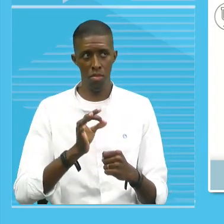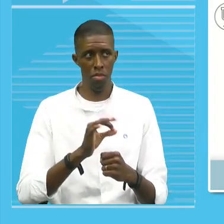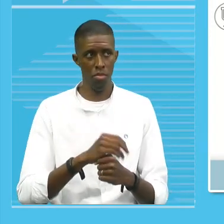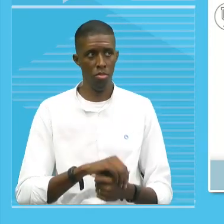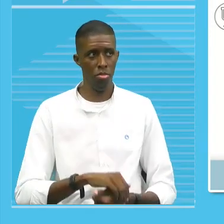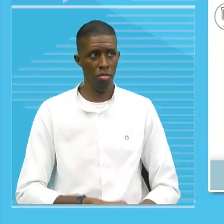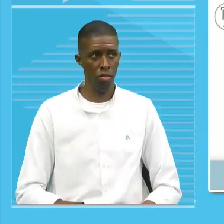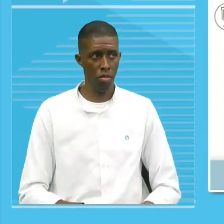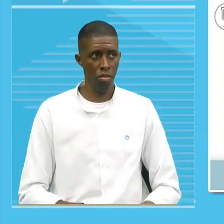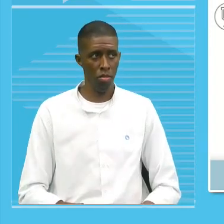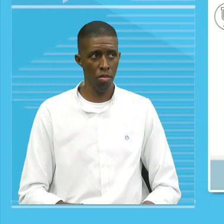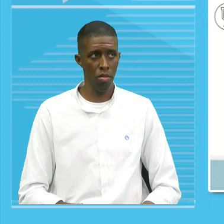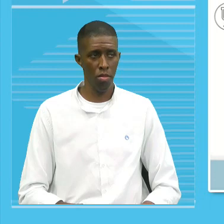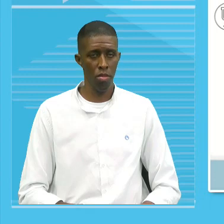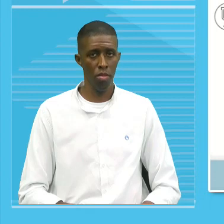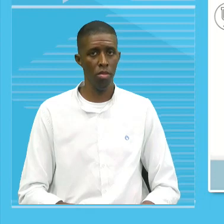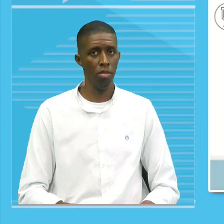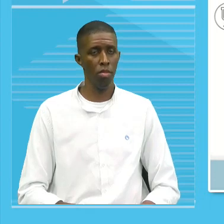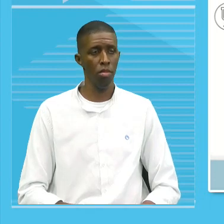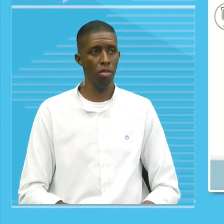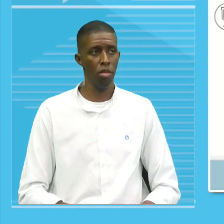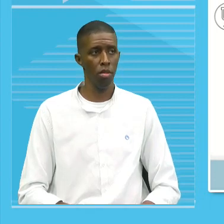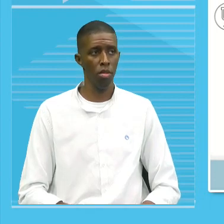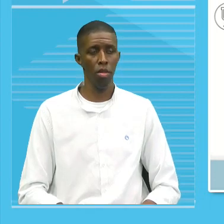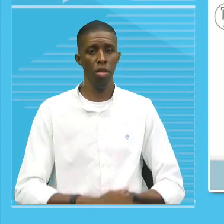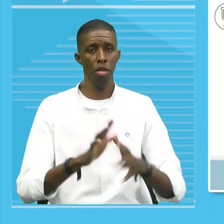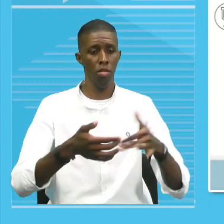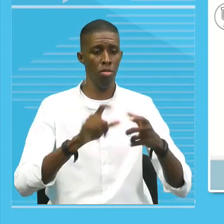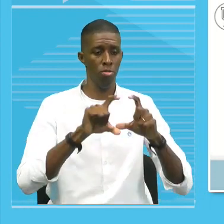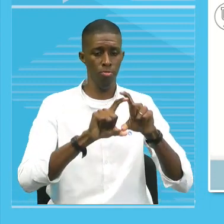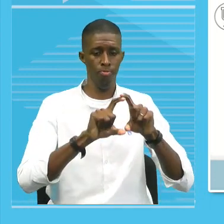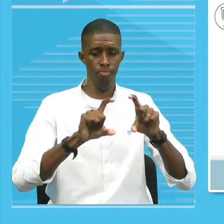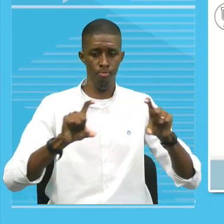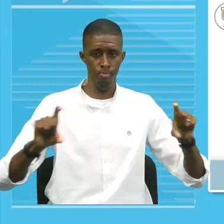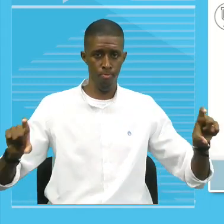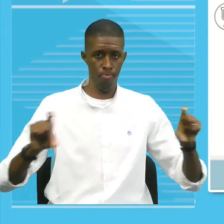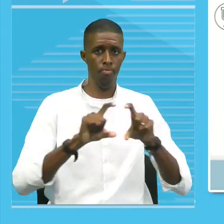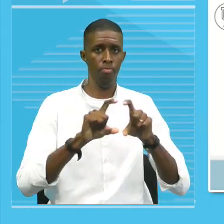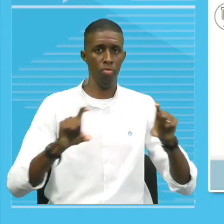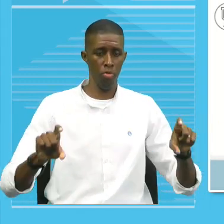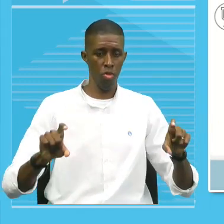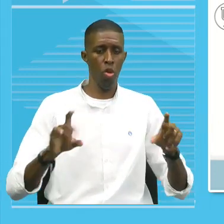todolo que pensavamos né tudo que pensavamos desde pequenos tá